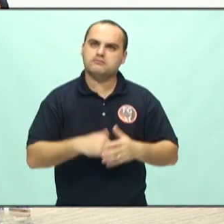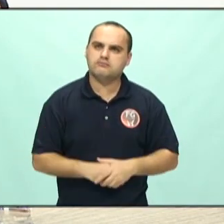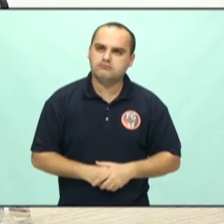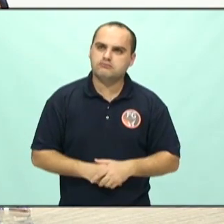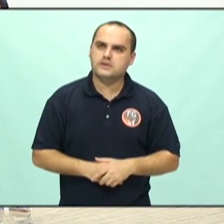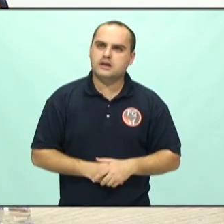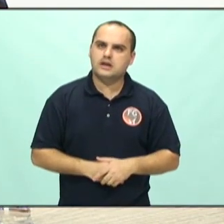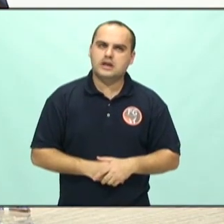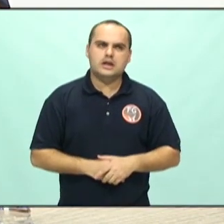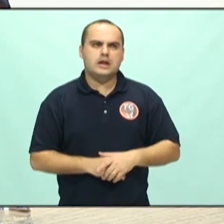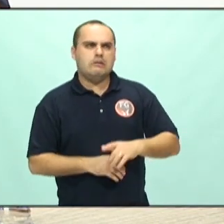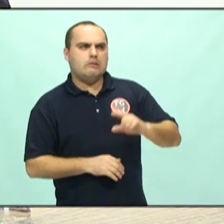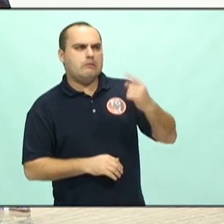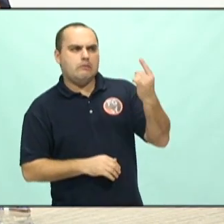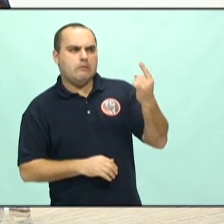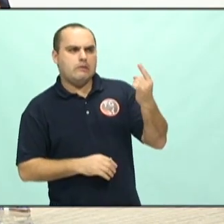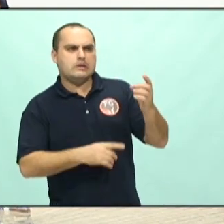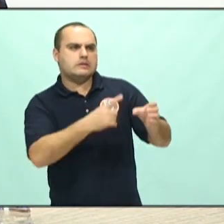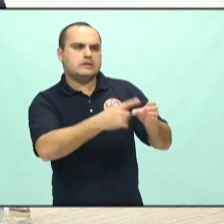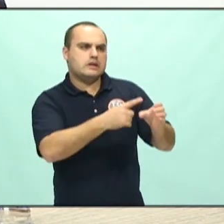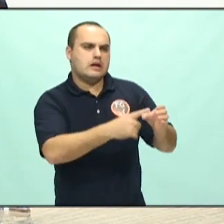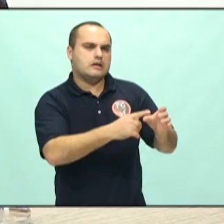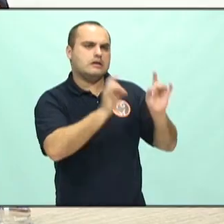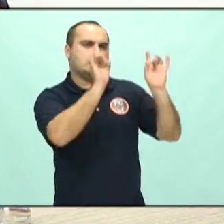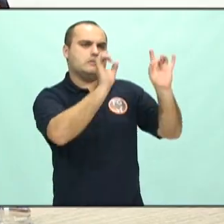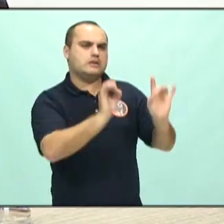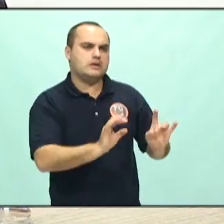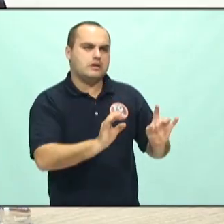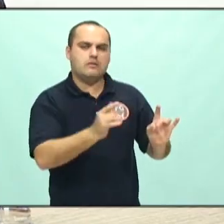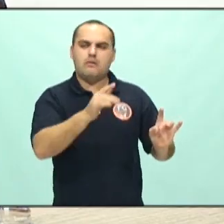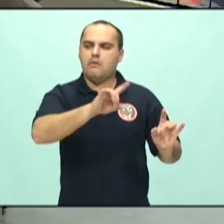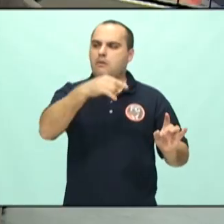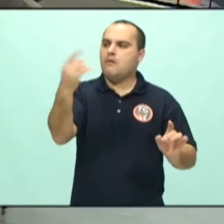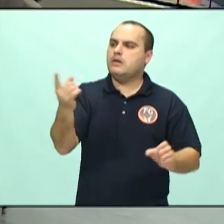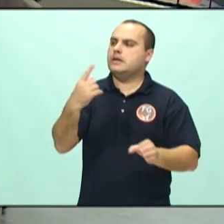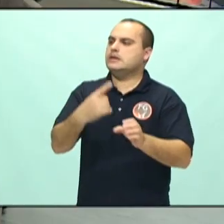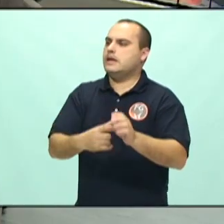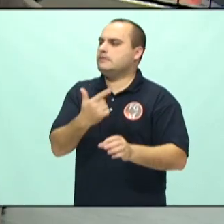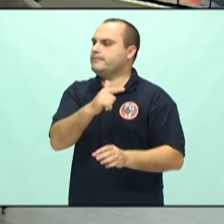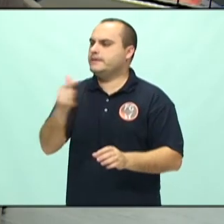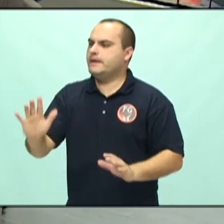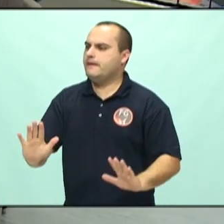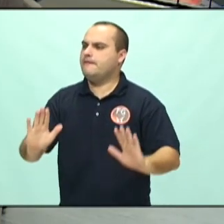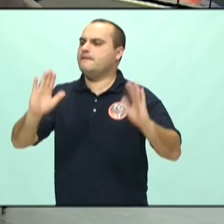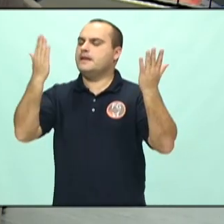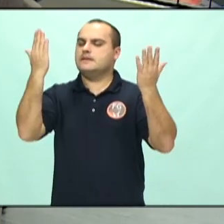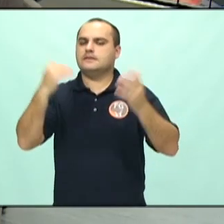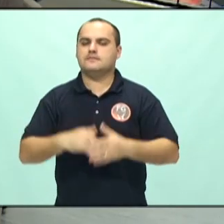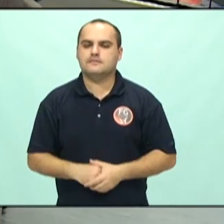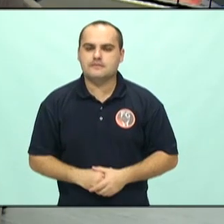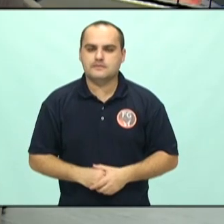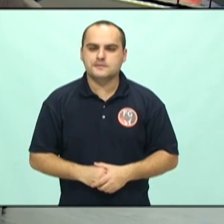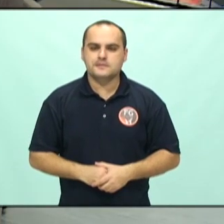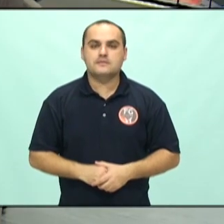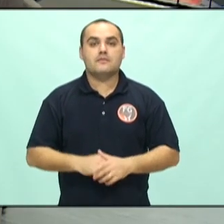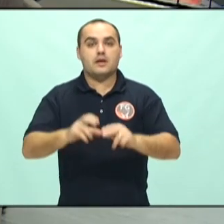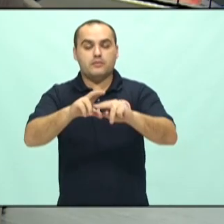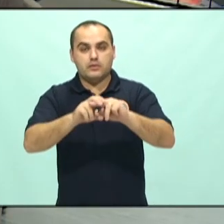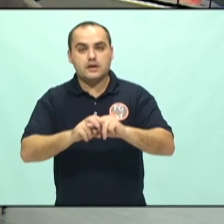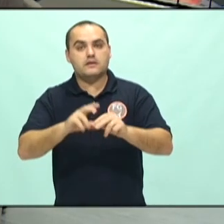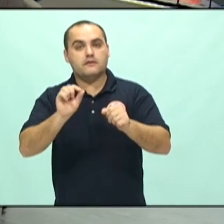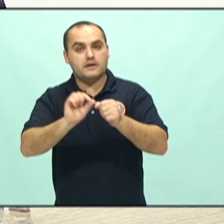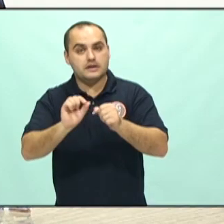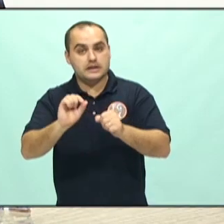privilegiar algumas cidades e deixar outra cidade de fora dessa comemoração? Então decidimos fazer 5 festas,